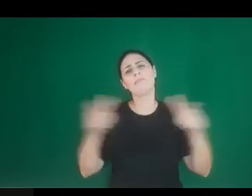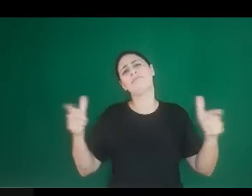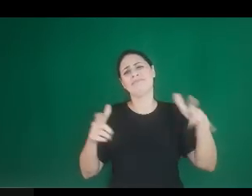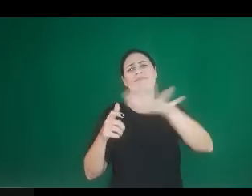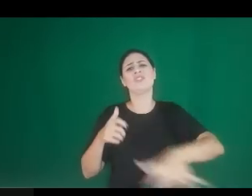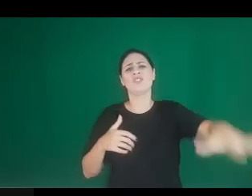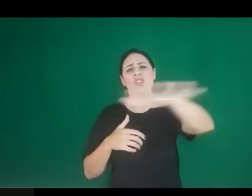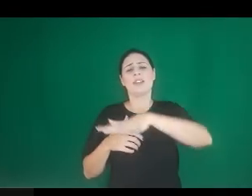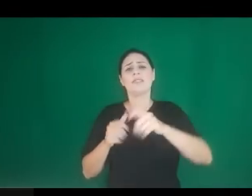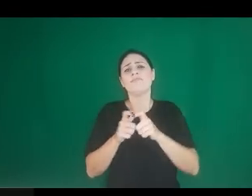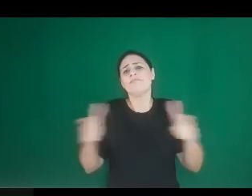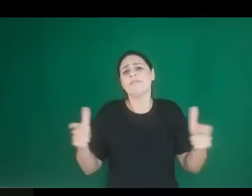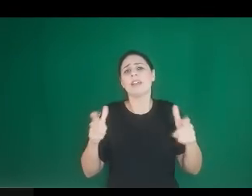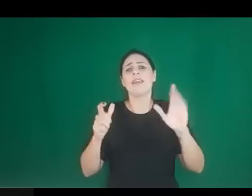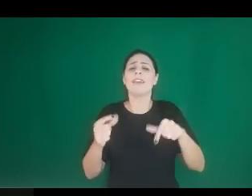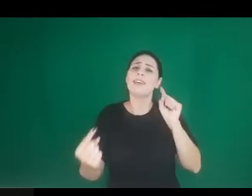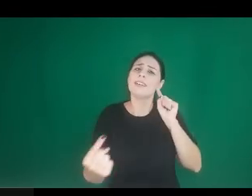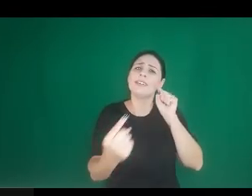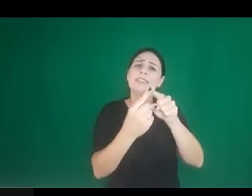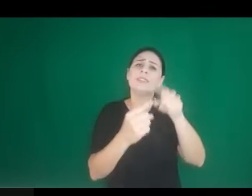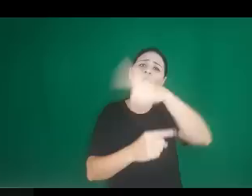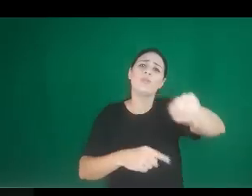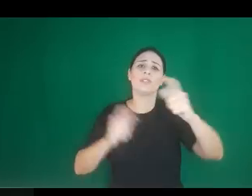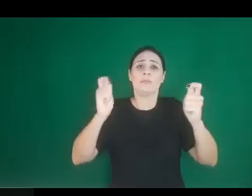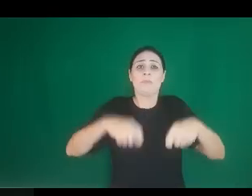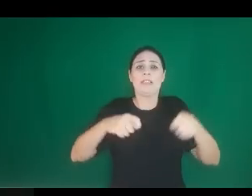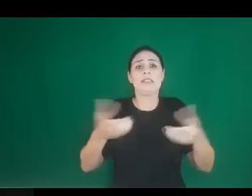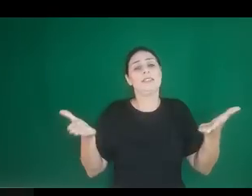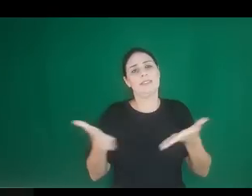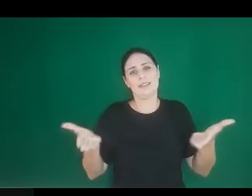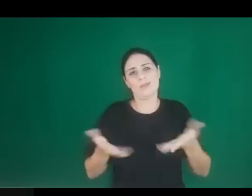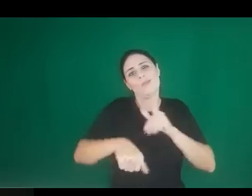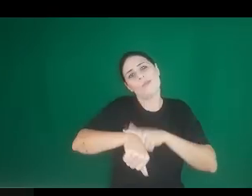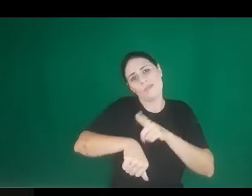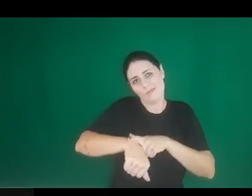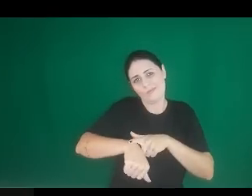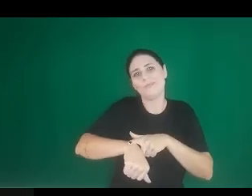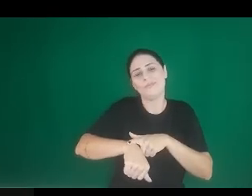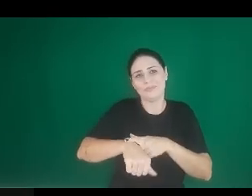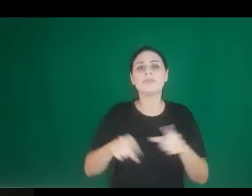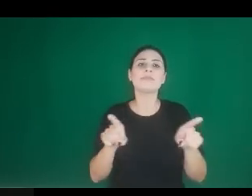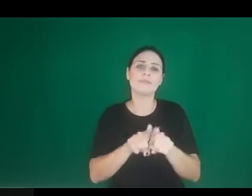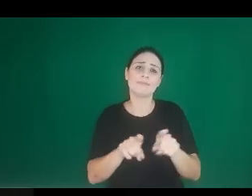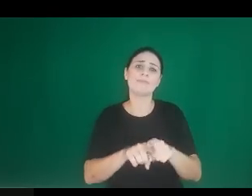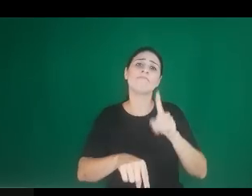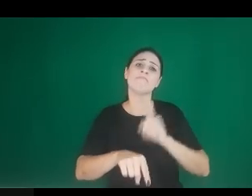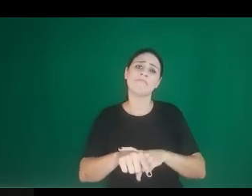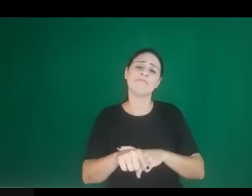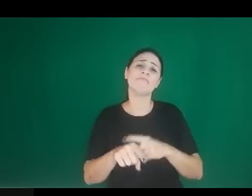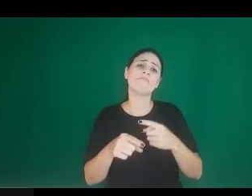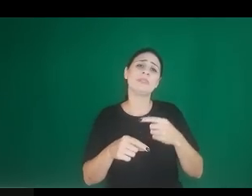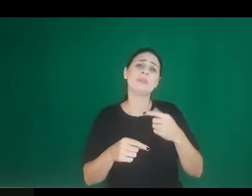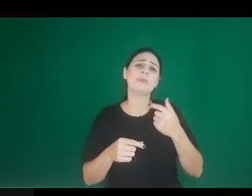mais geral, né, que tentasse vir ao encontro das necessidades que vocês estão sentindo no momento, e no